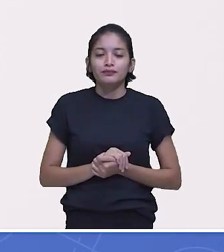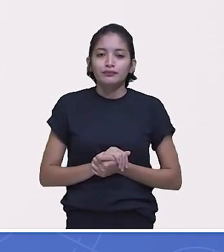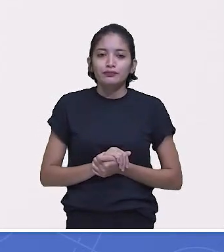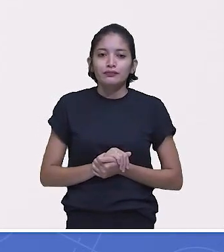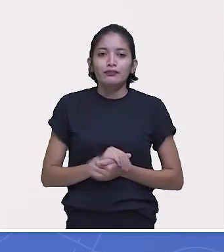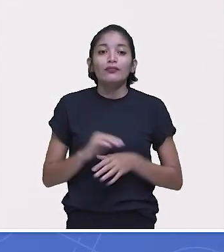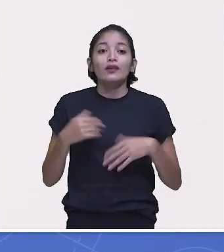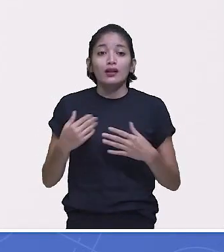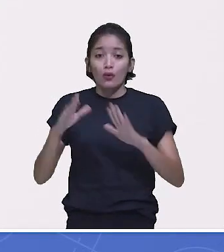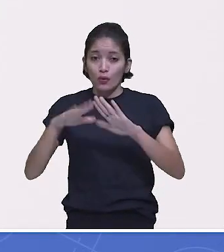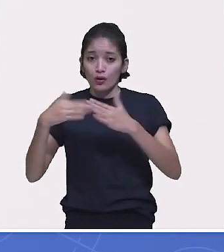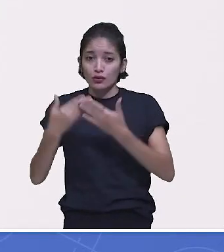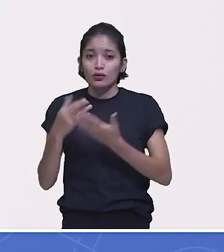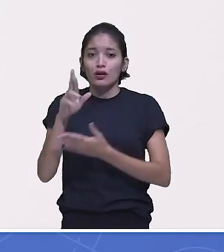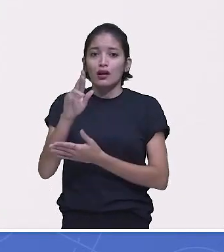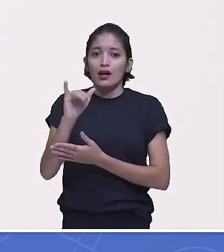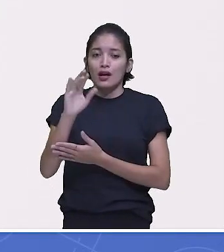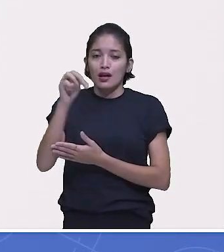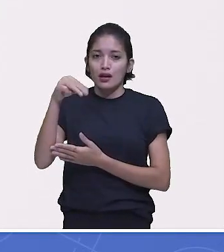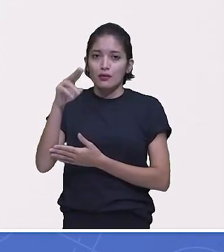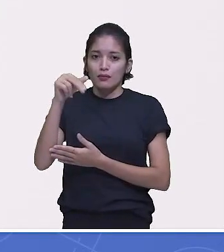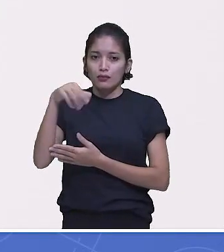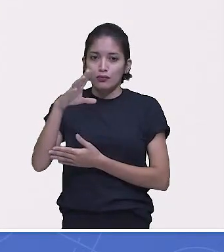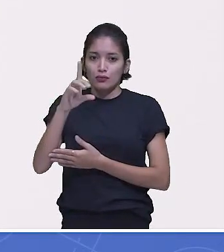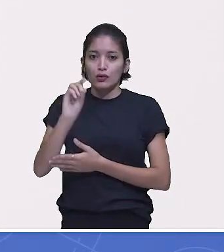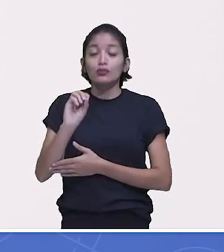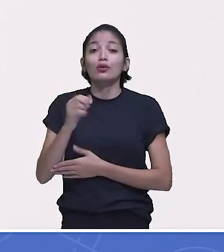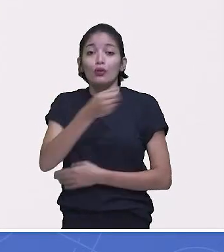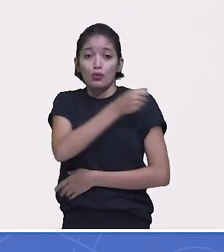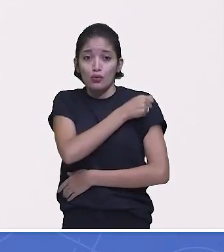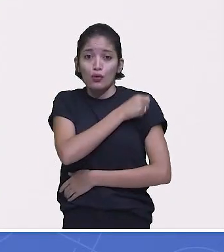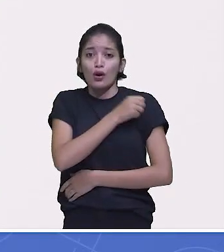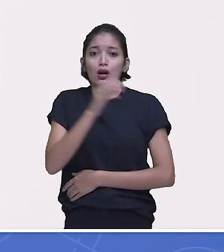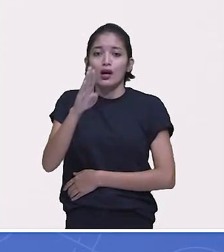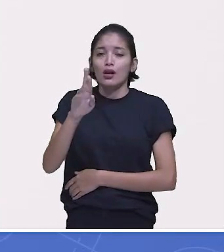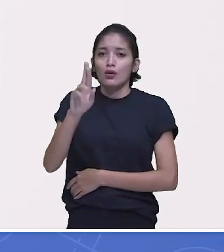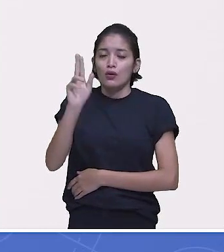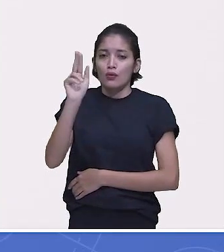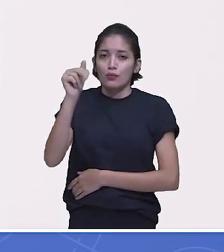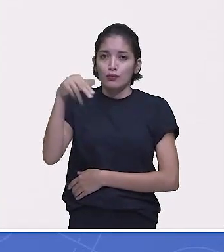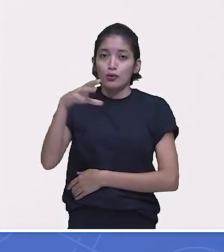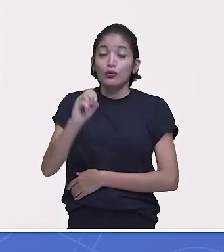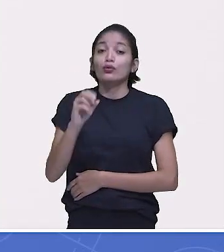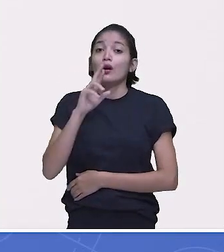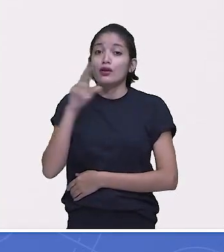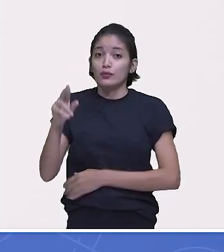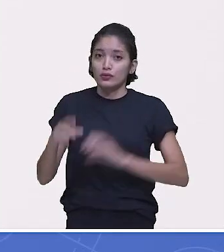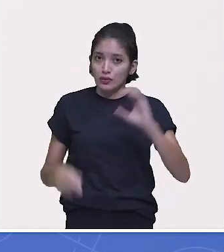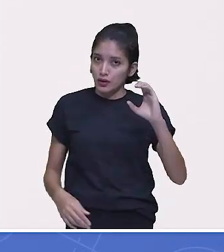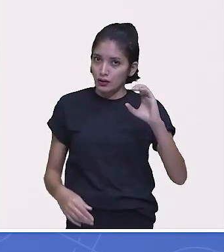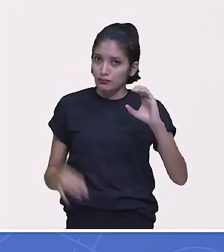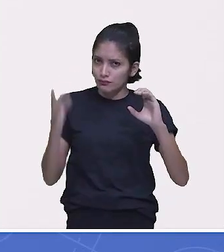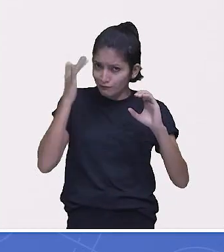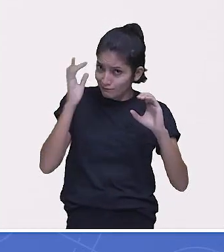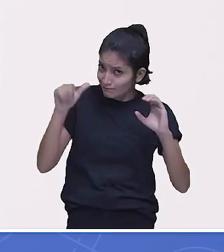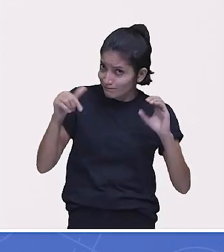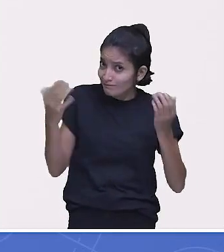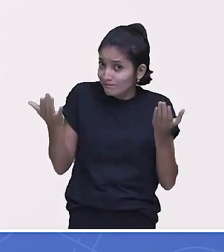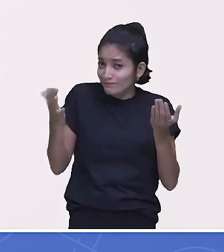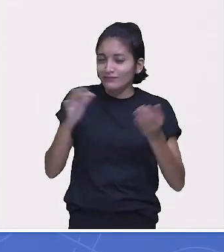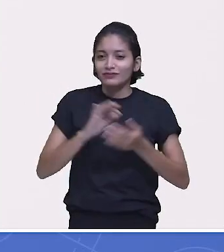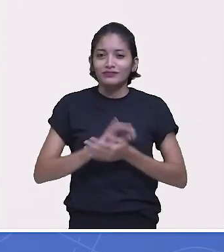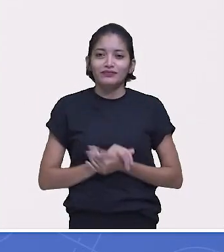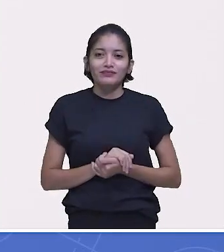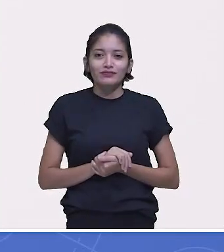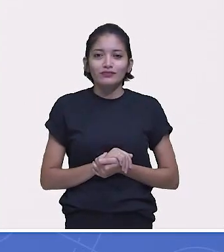Estadual Raimundo Gomes, aqui o aluno Bruno, disse que é a alternativa C. Será? Então,